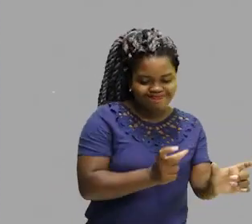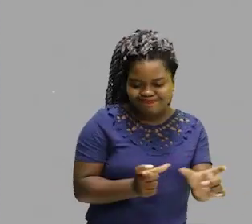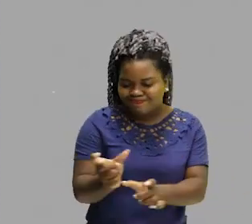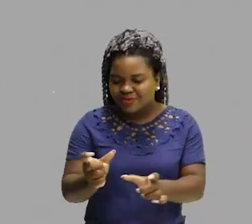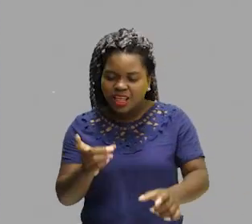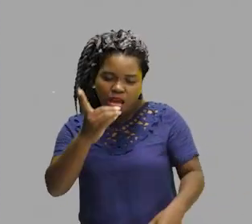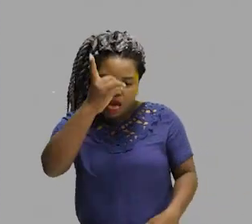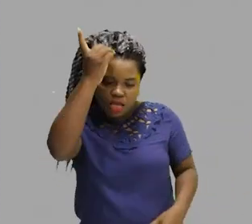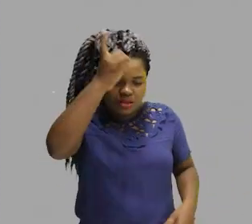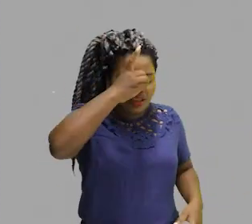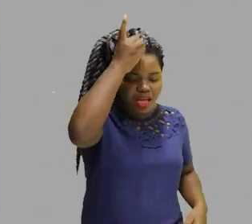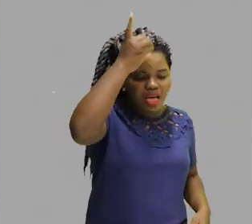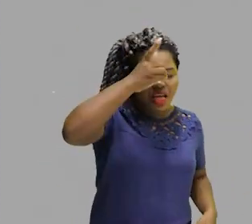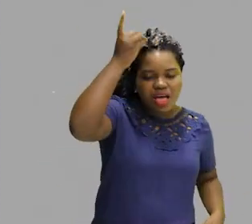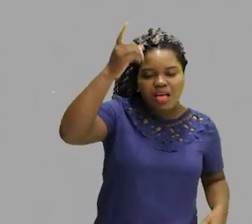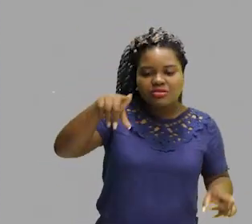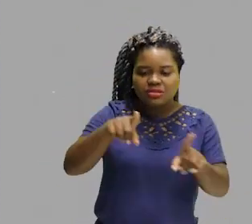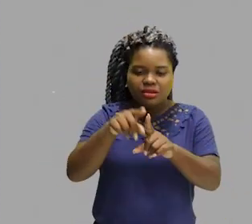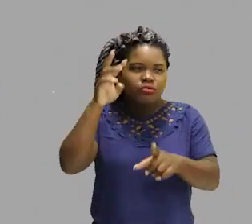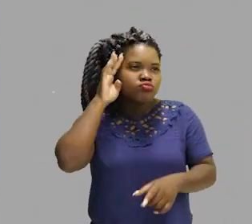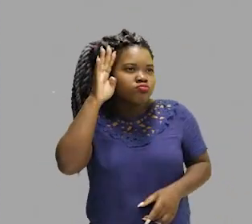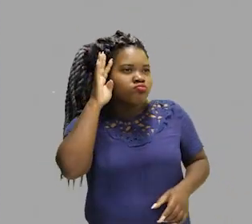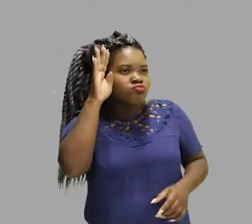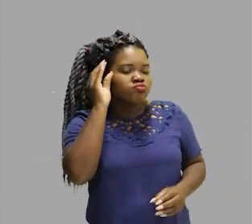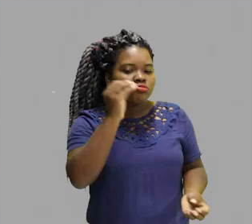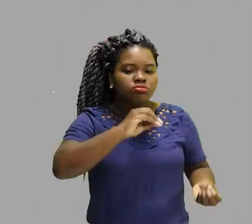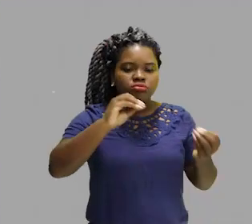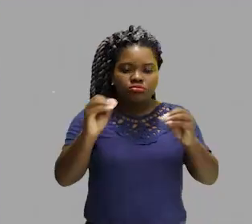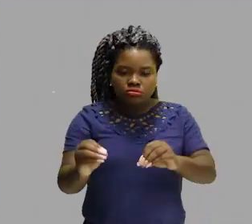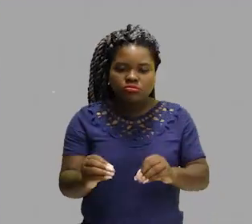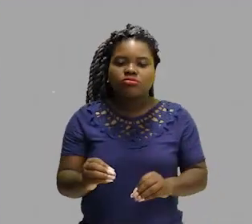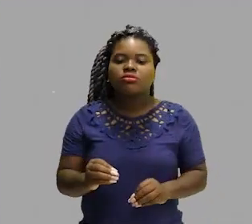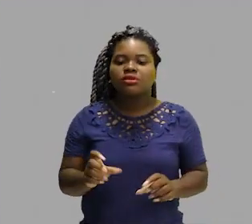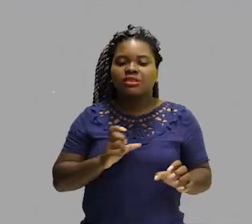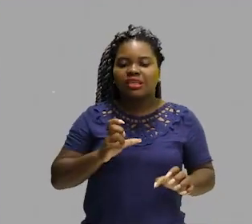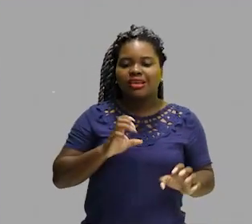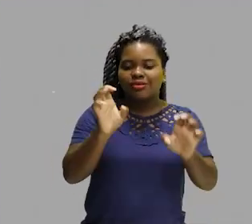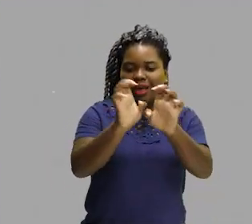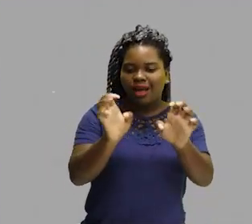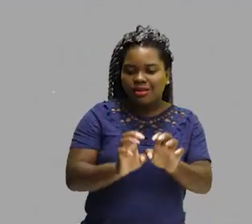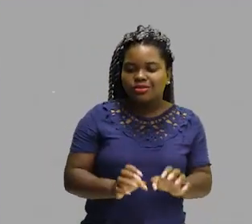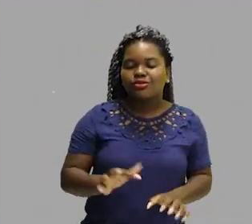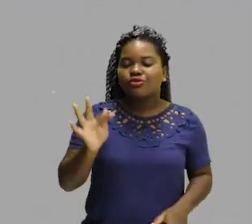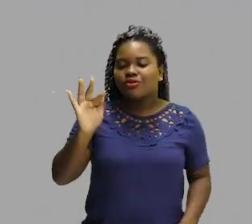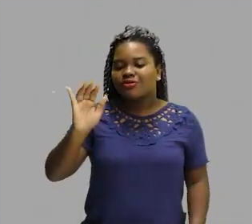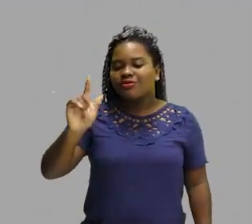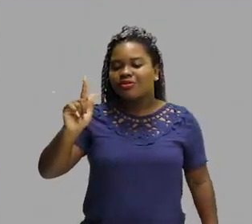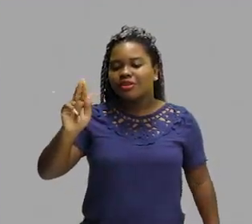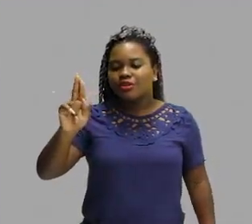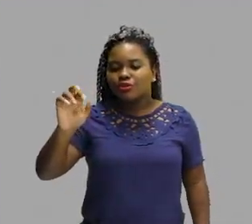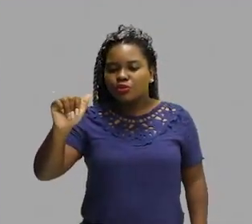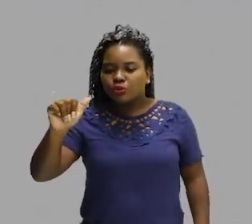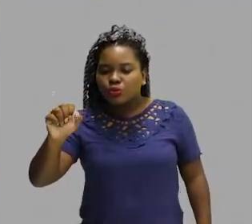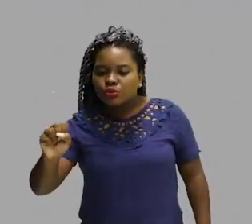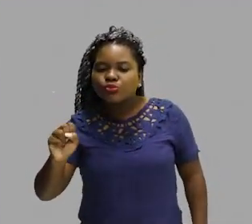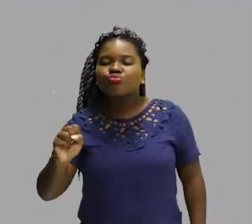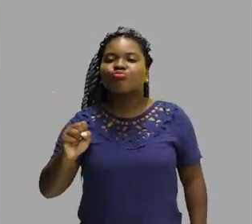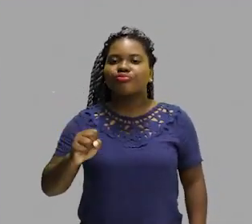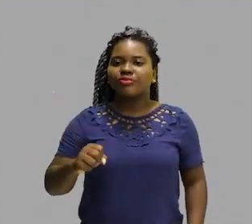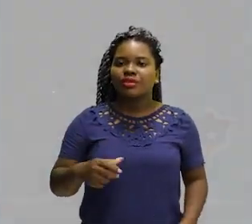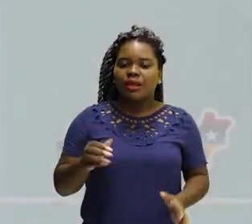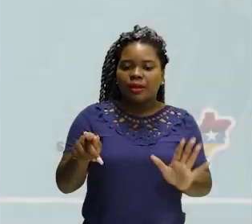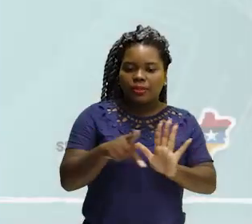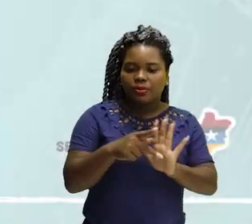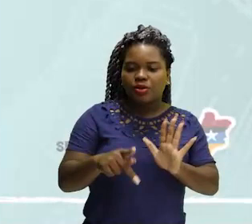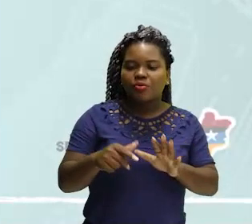jogo de ideias, vão se usando as figuras de linguagem, tudo para atingir um objetivo, tá? Nada é por acaso. Acompanhe aí,